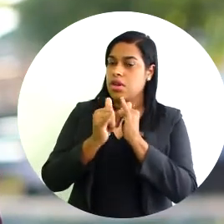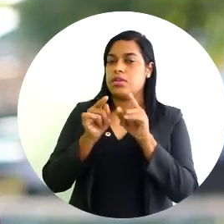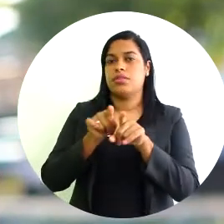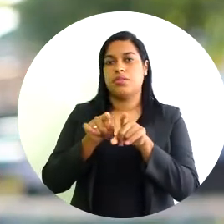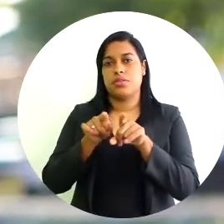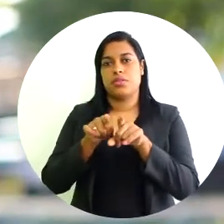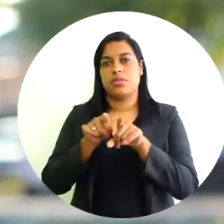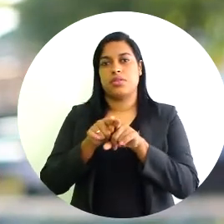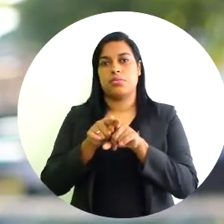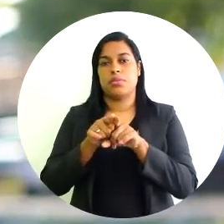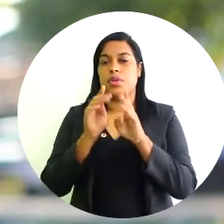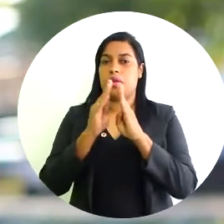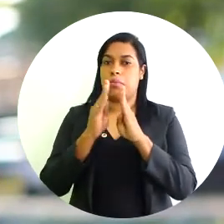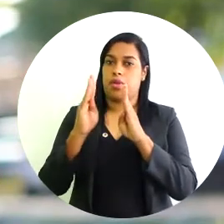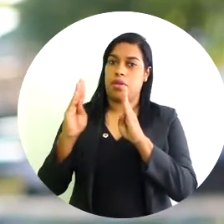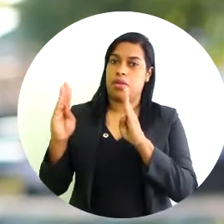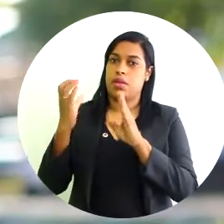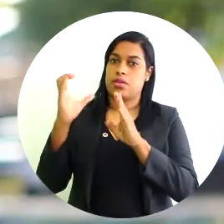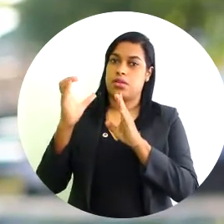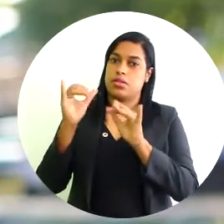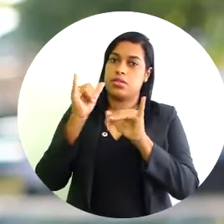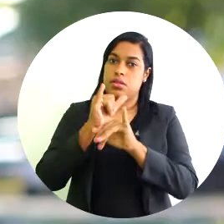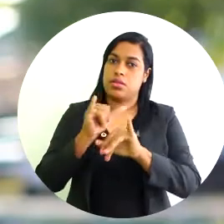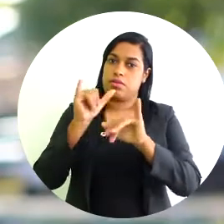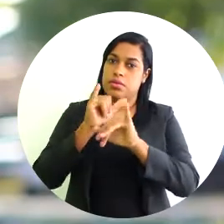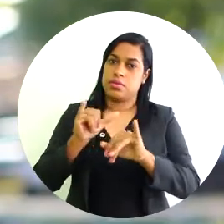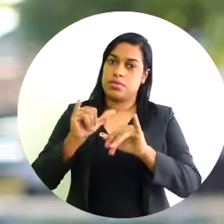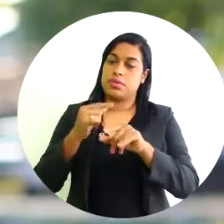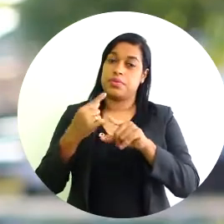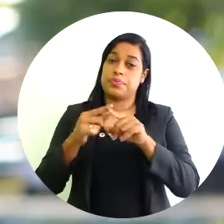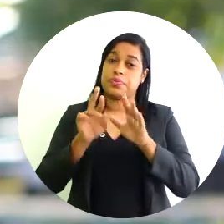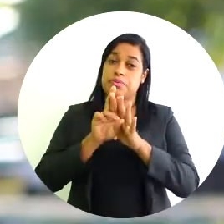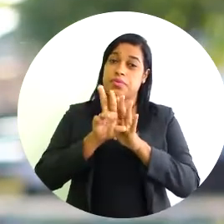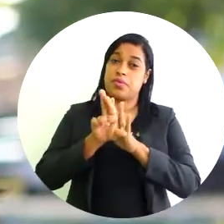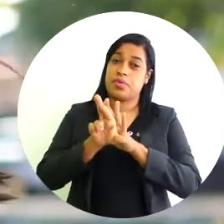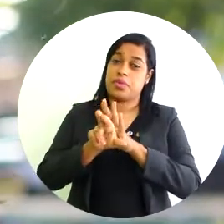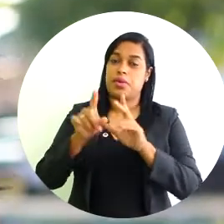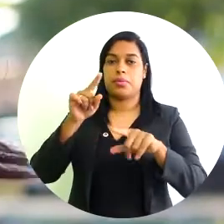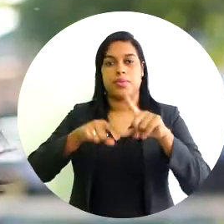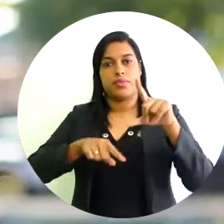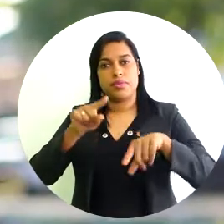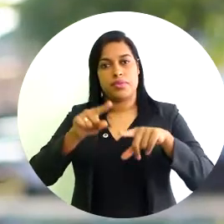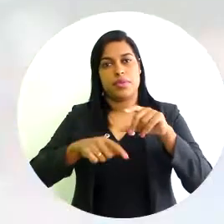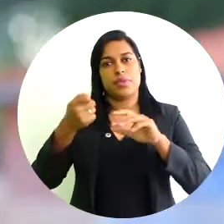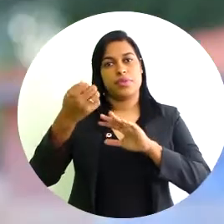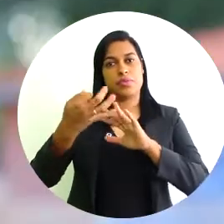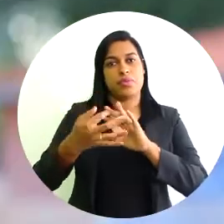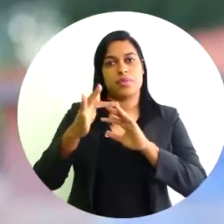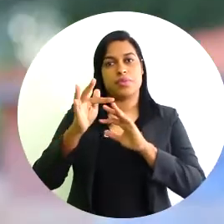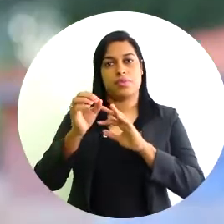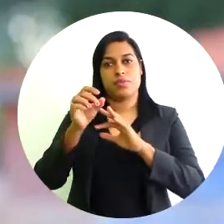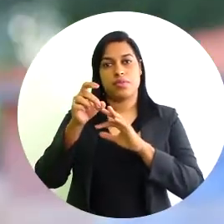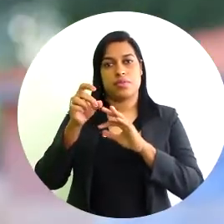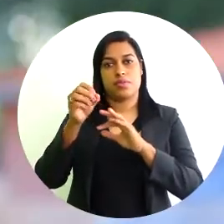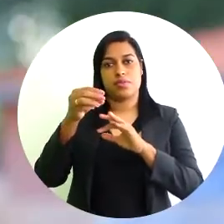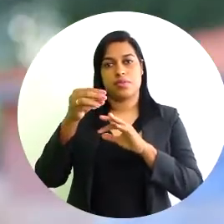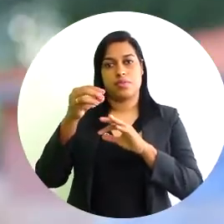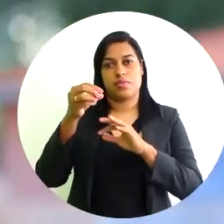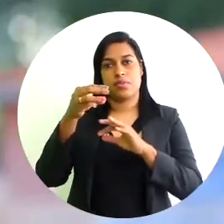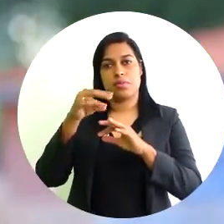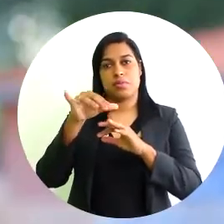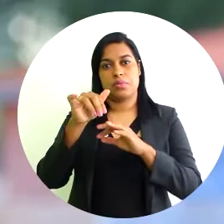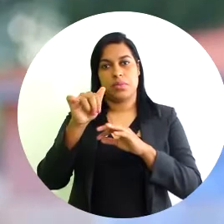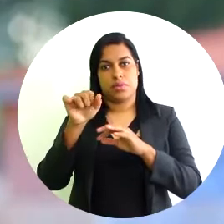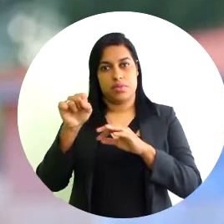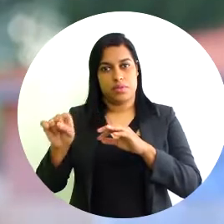nossa área de biblioteconomia e ciência da informação, que vai vir diversos materiais falando sobre foxonomias. Agora acontece que